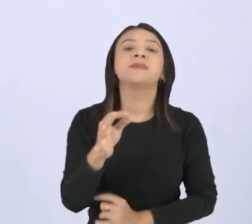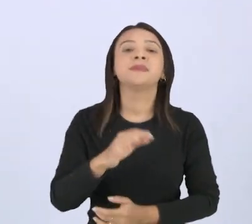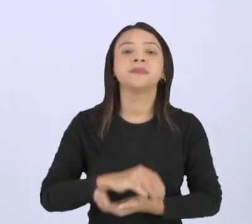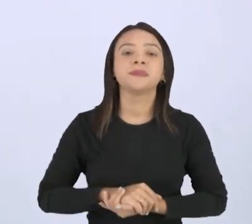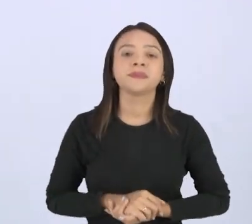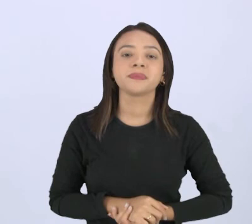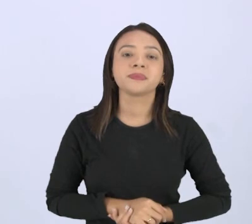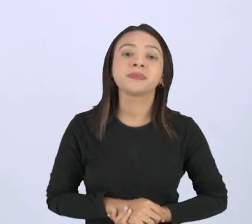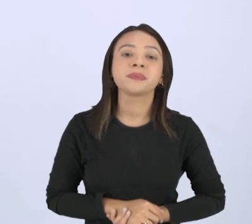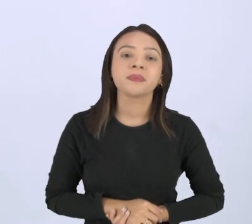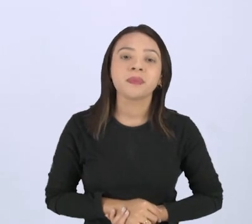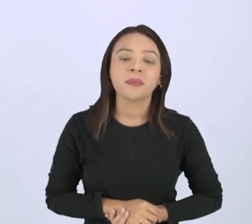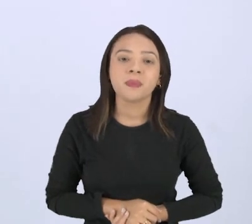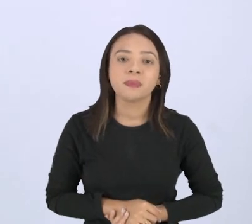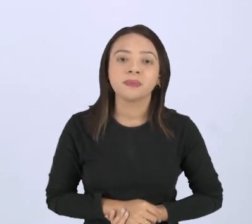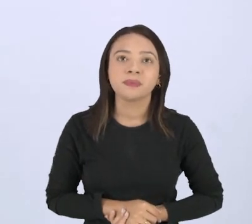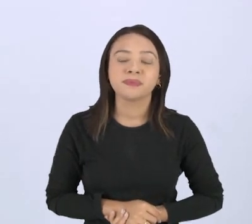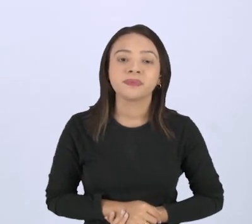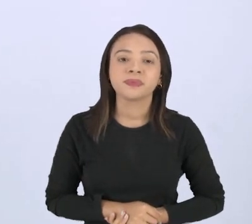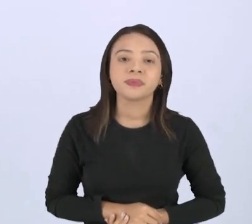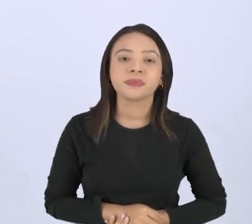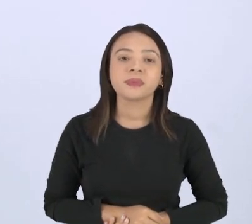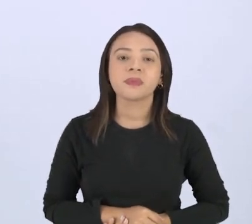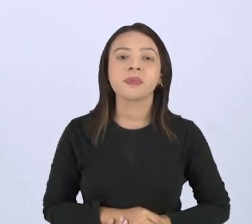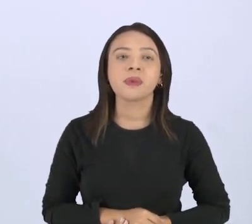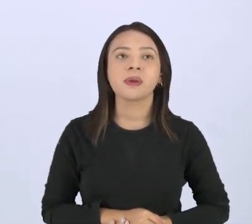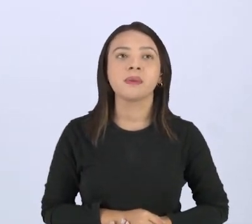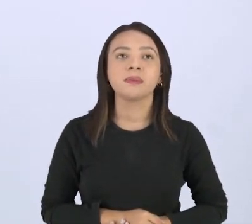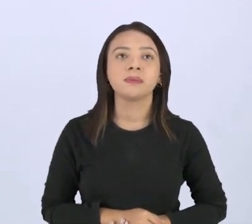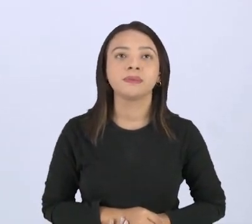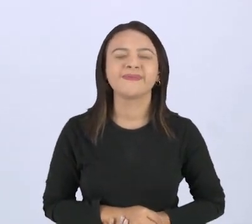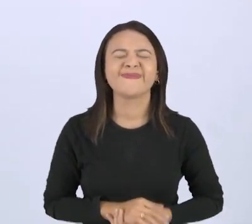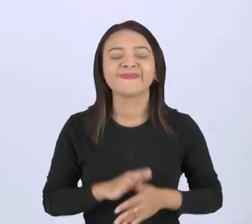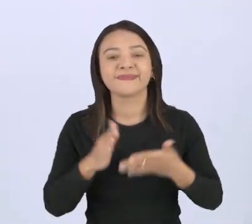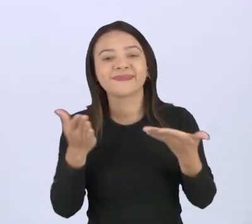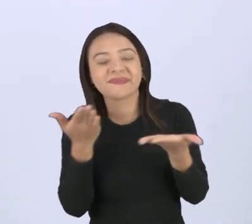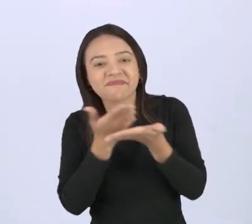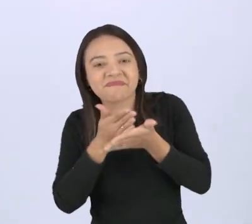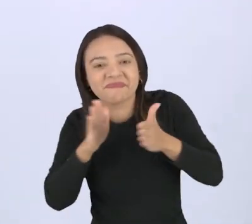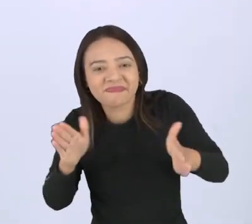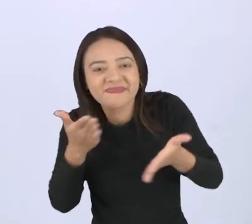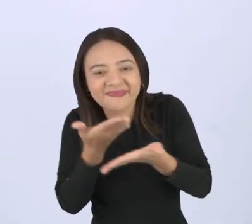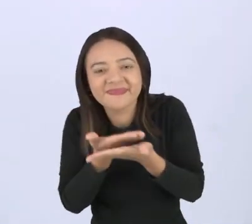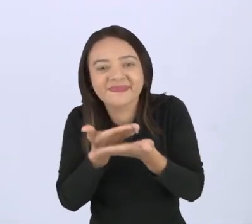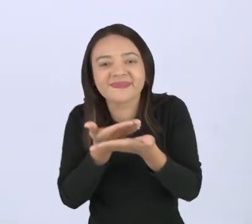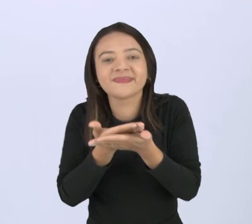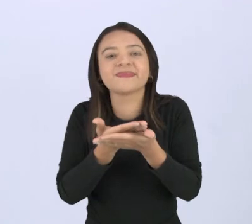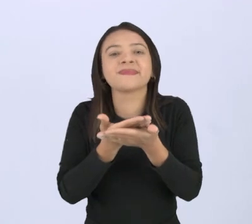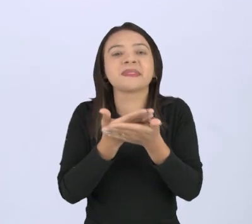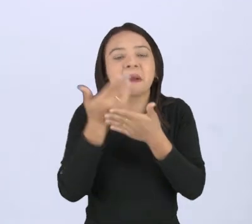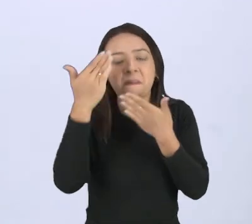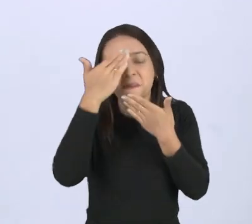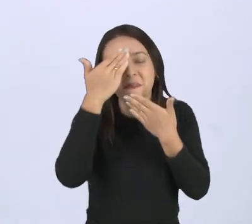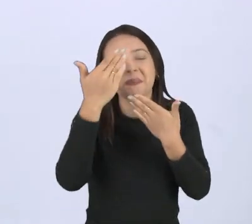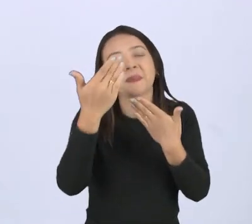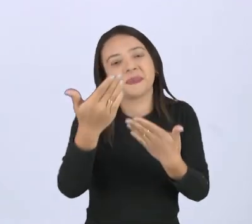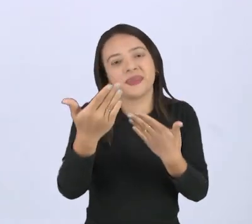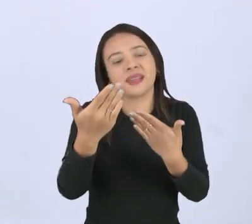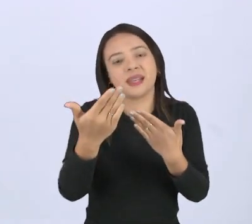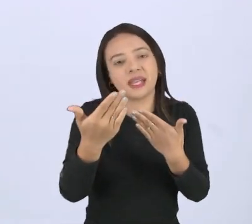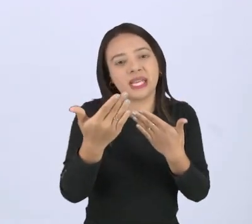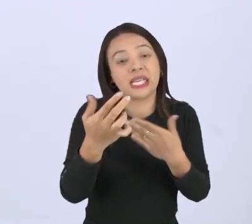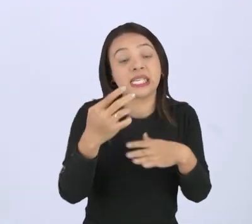consideração essa justificativa que dei para vocês. Com isso, a gente encerra a nossa aula de hoje. Agradeço a todos vocês que